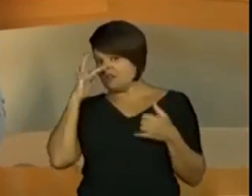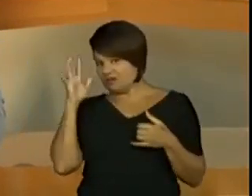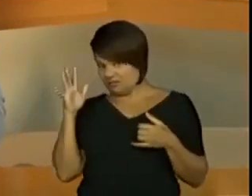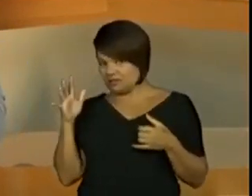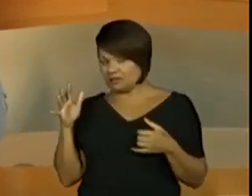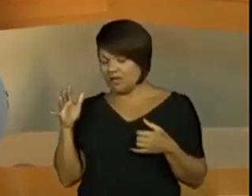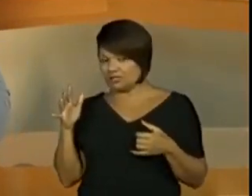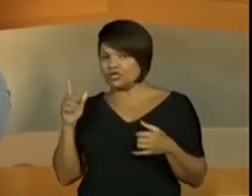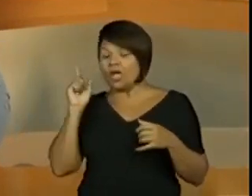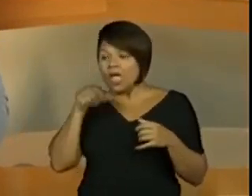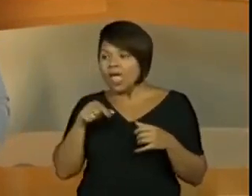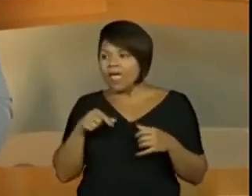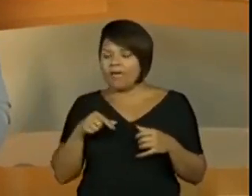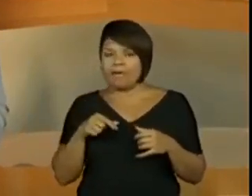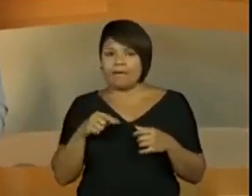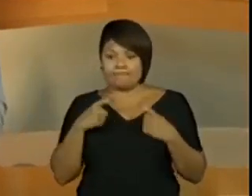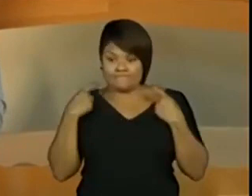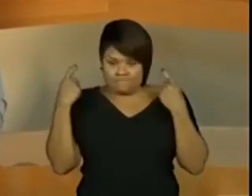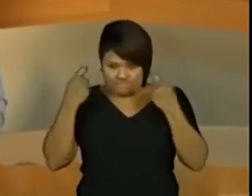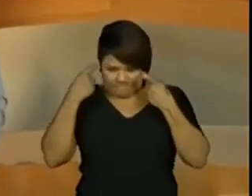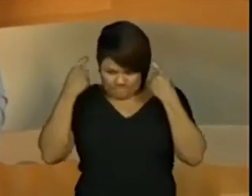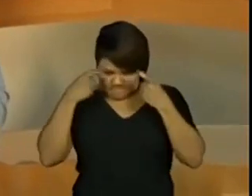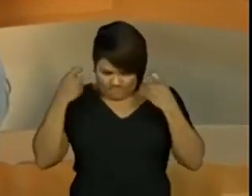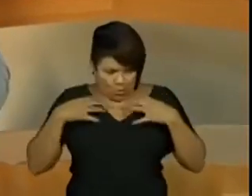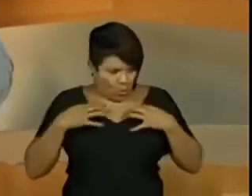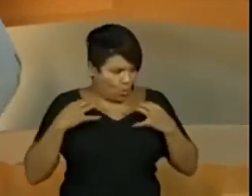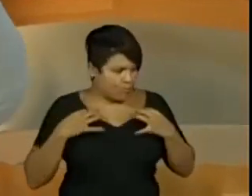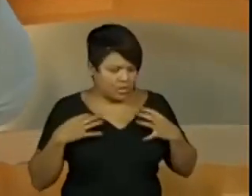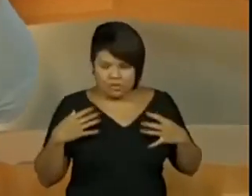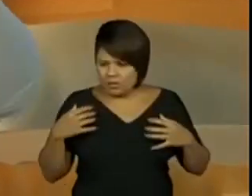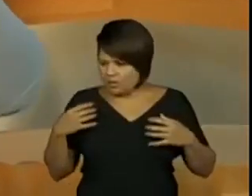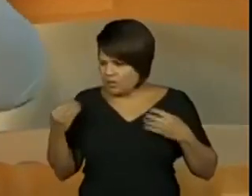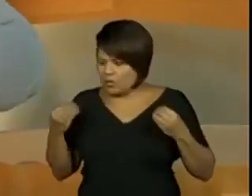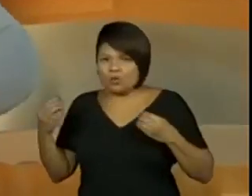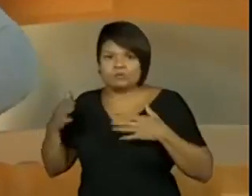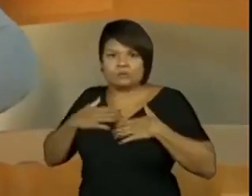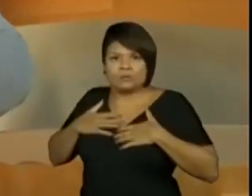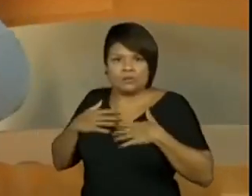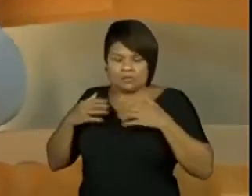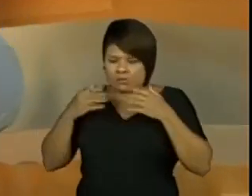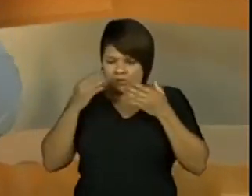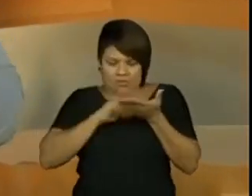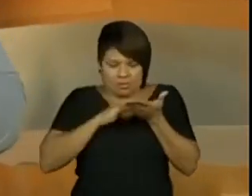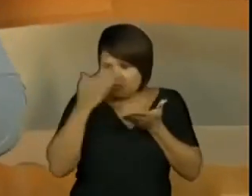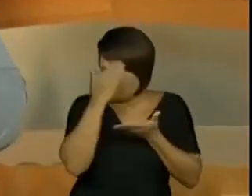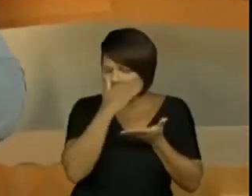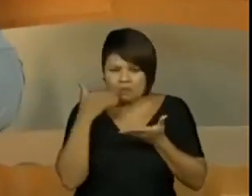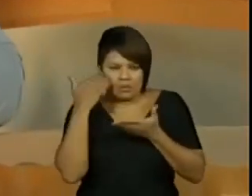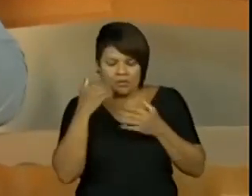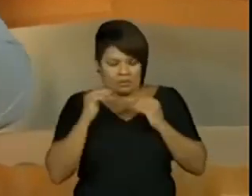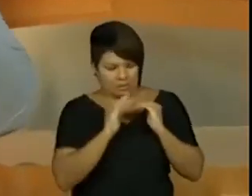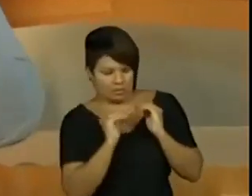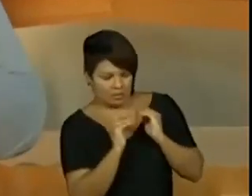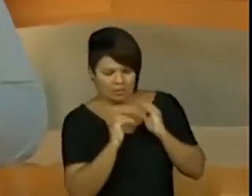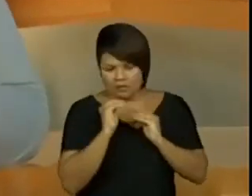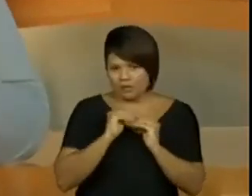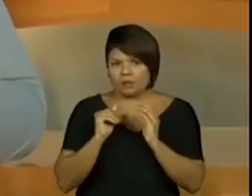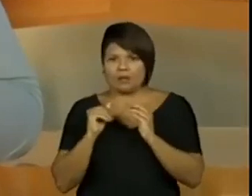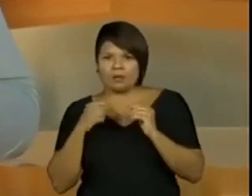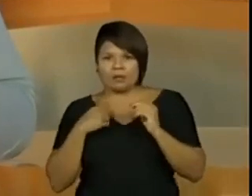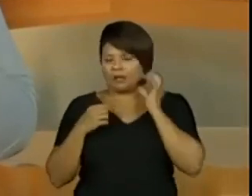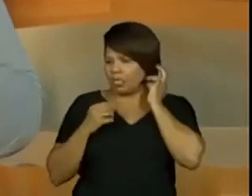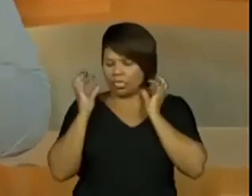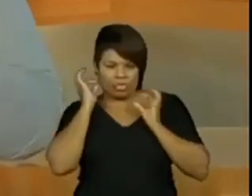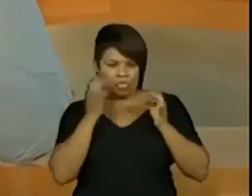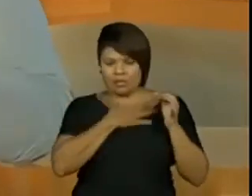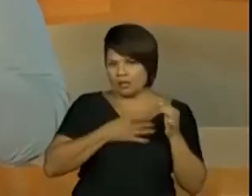extrema com a aparência, com a roupa, com a maquiagem, com o cabelo, se a unha está feita ou não, com